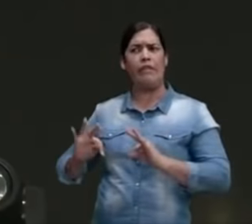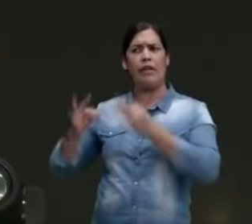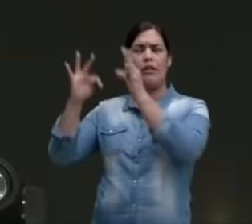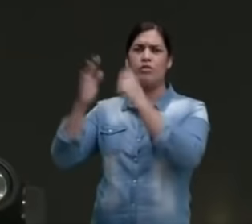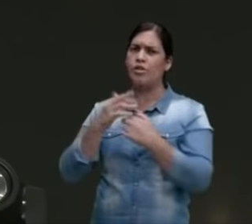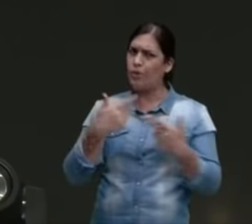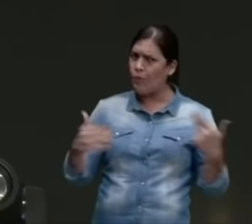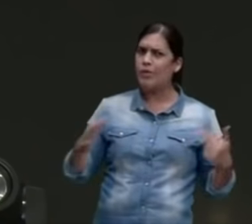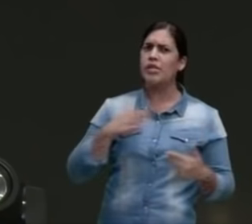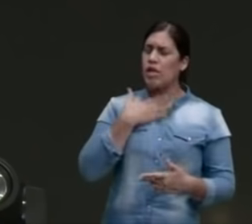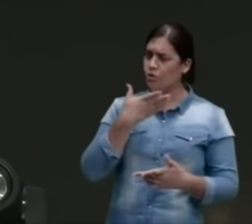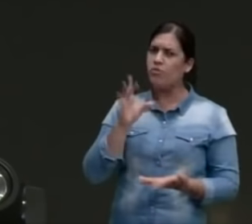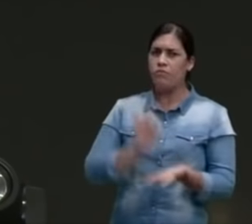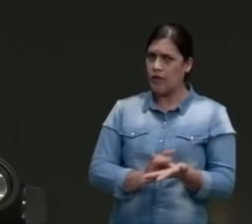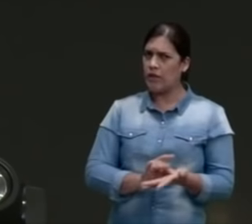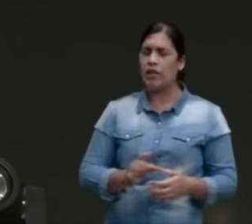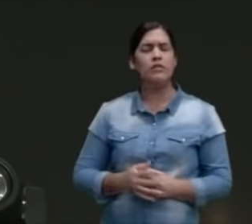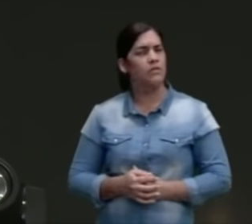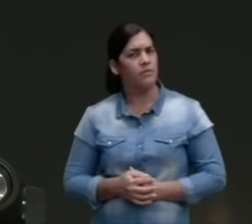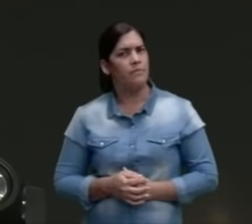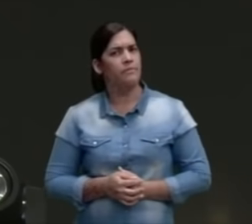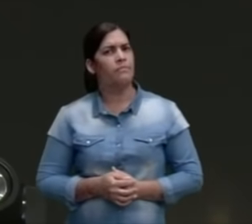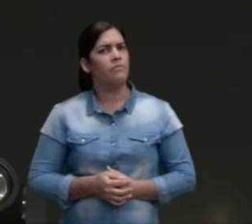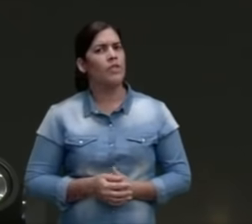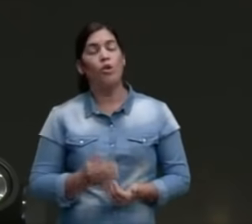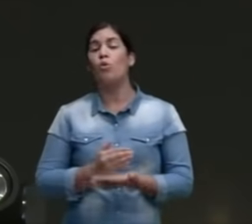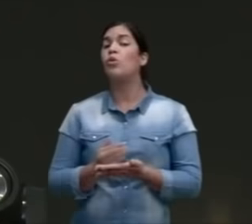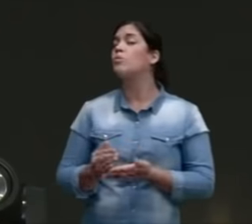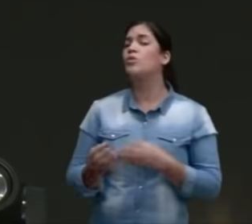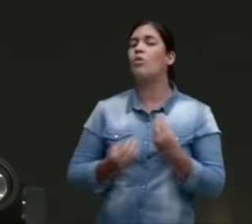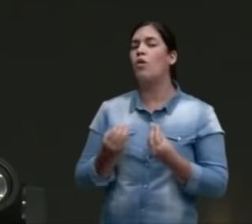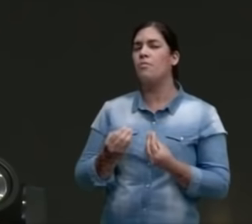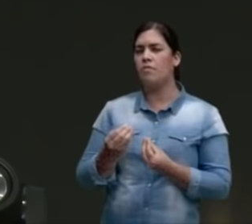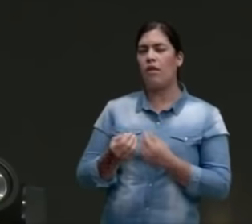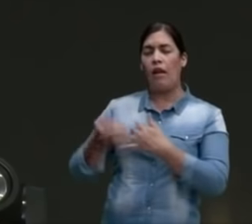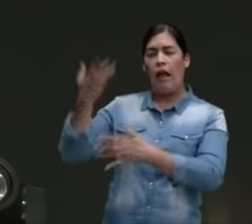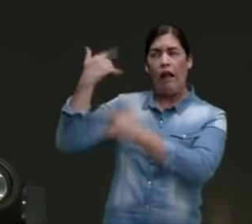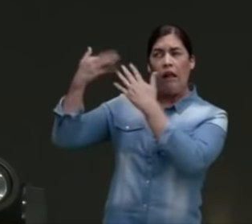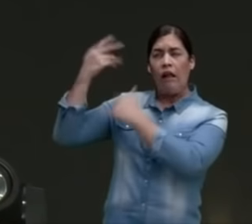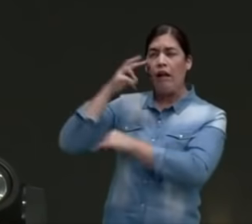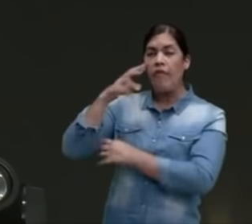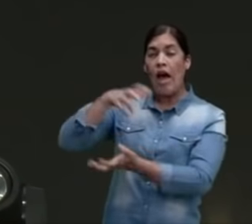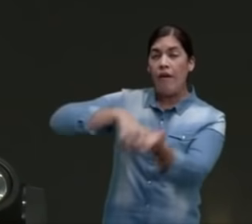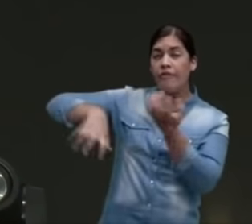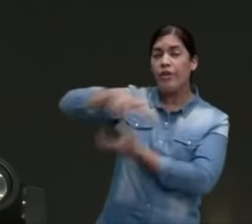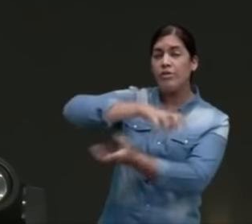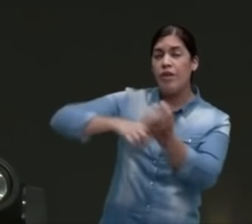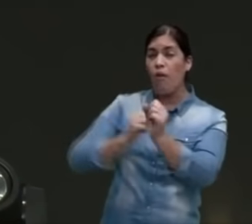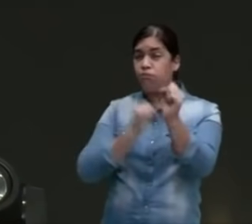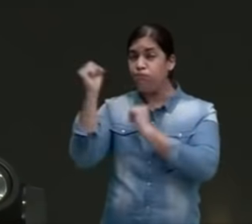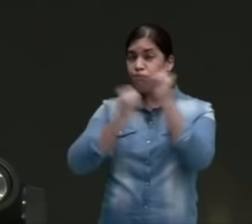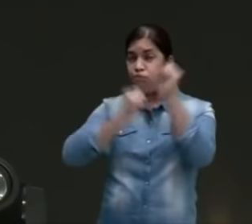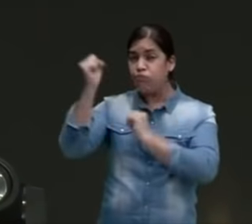algo assustador. E tudo começou quando nós vemos a Revolução Industrial. O que aconteceu? Os